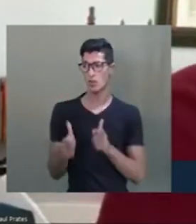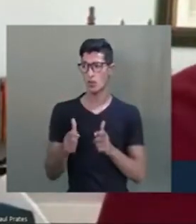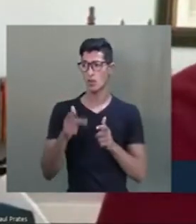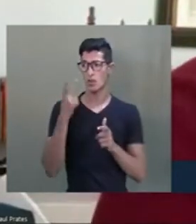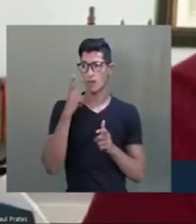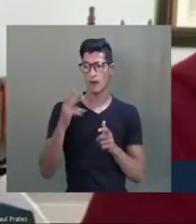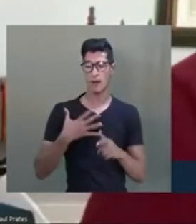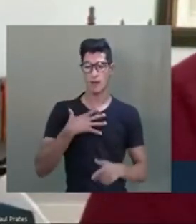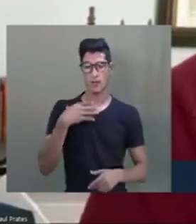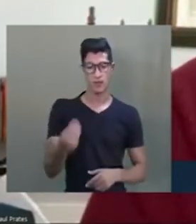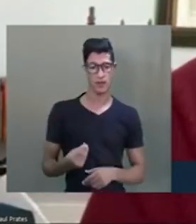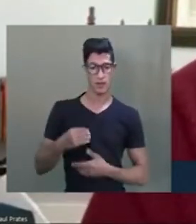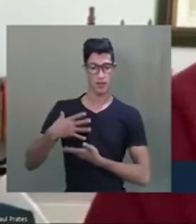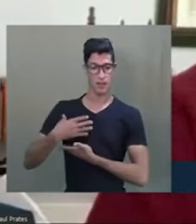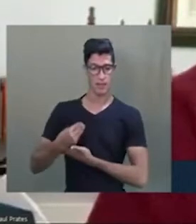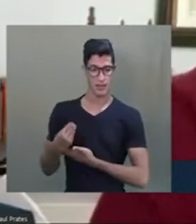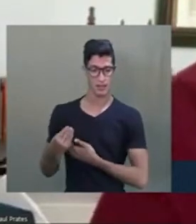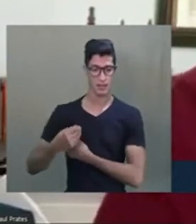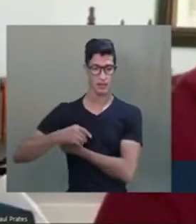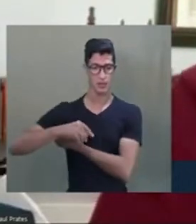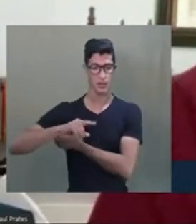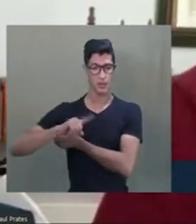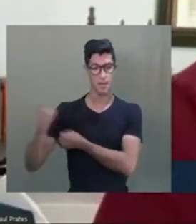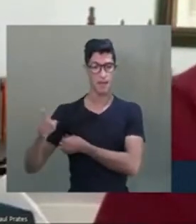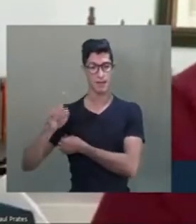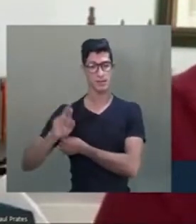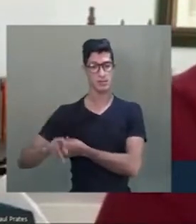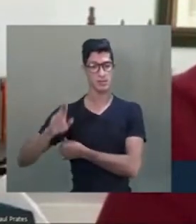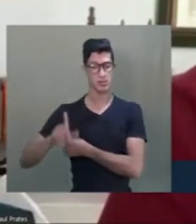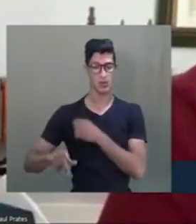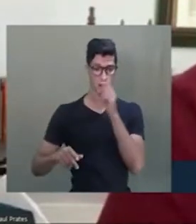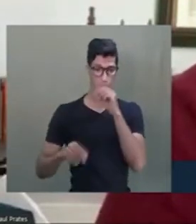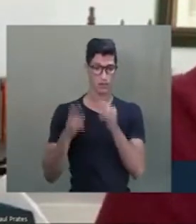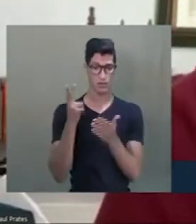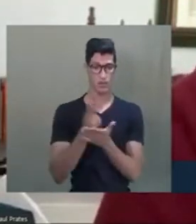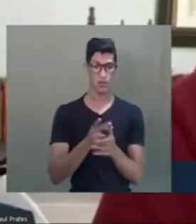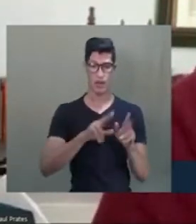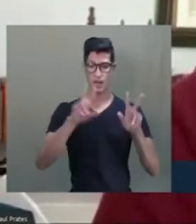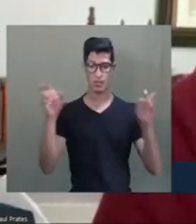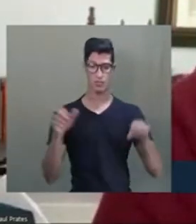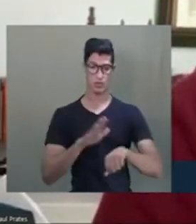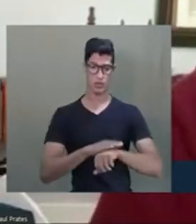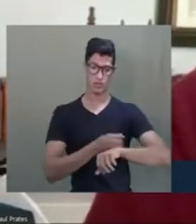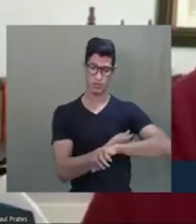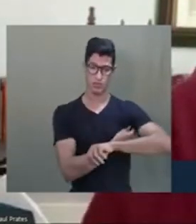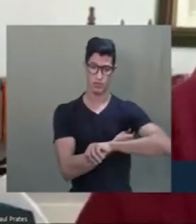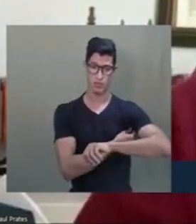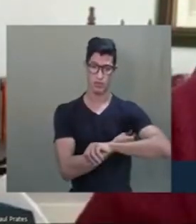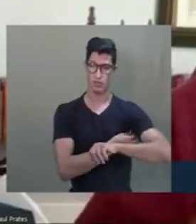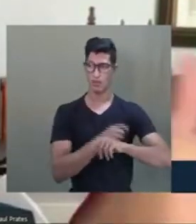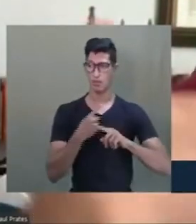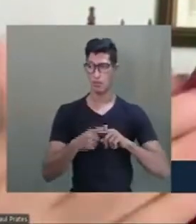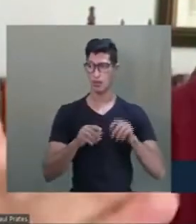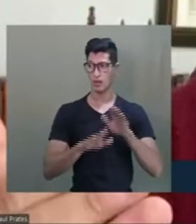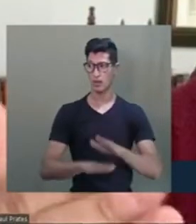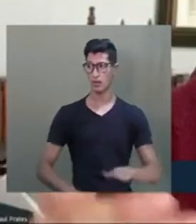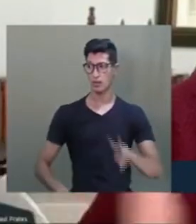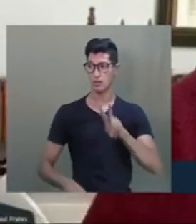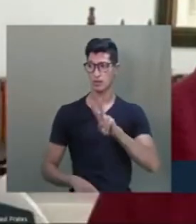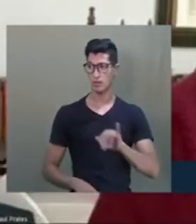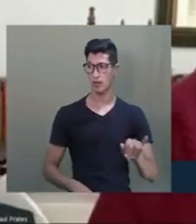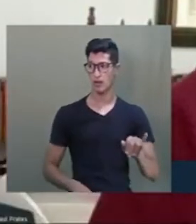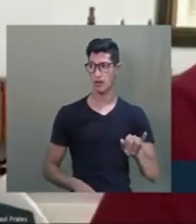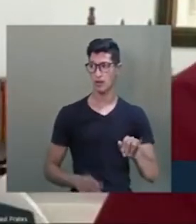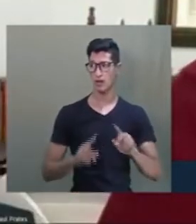com seu filho para amamentação. Mas isso não é exatamente no mesmo tempo, porque a criança vai para a creche,